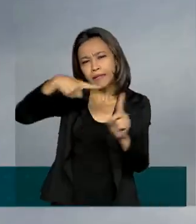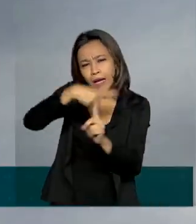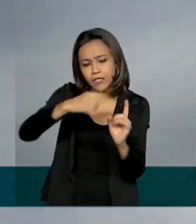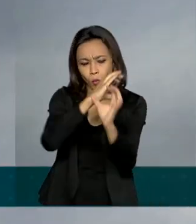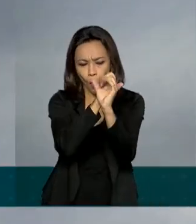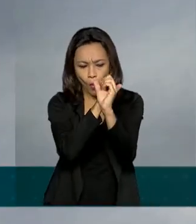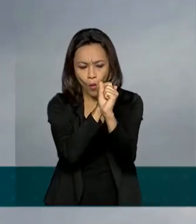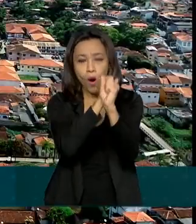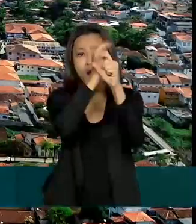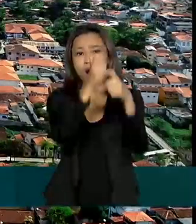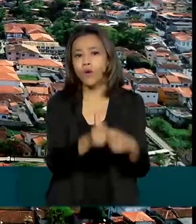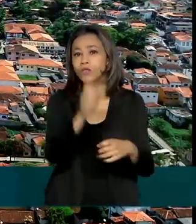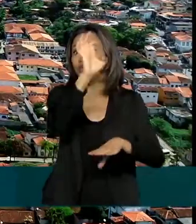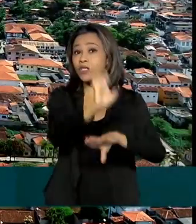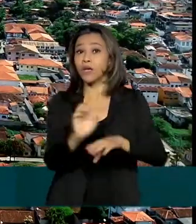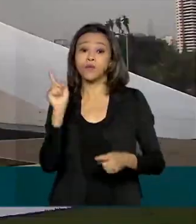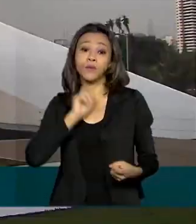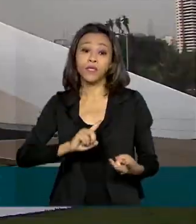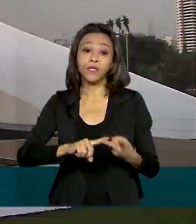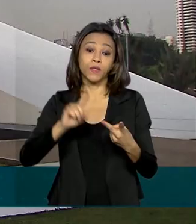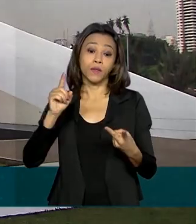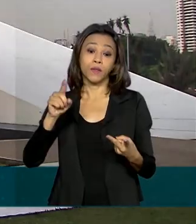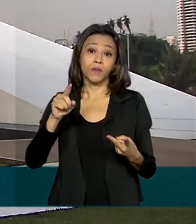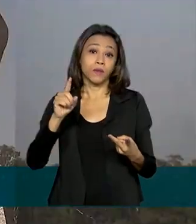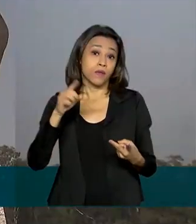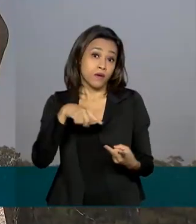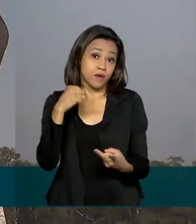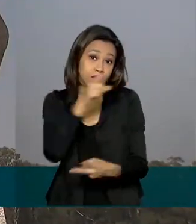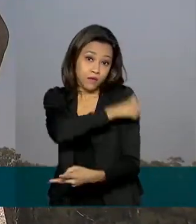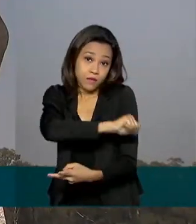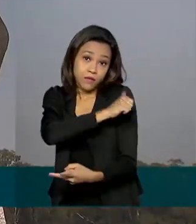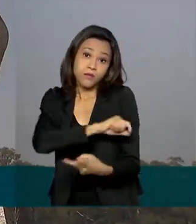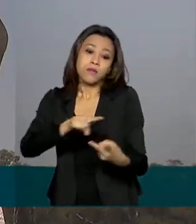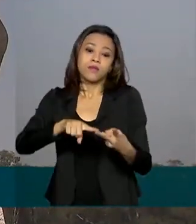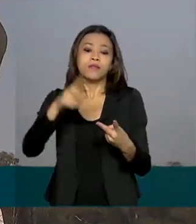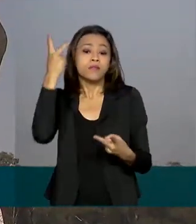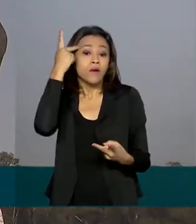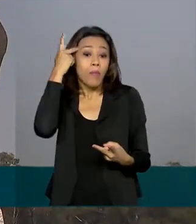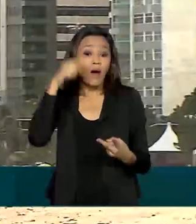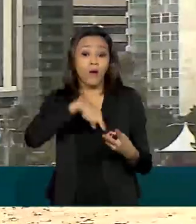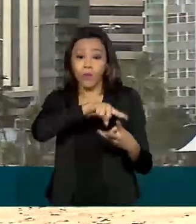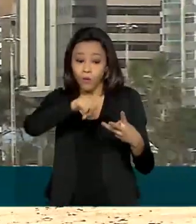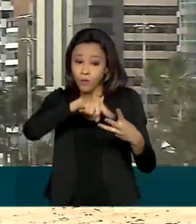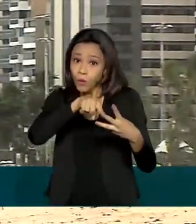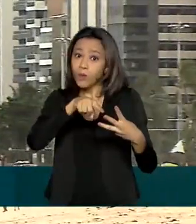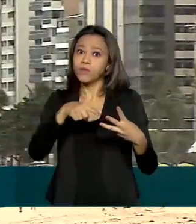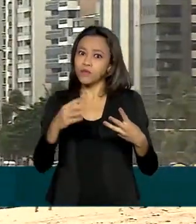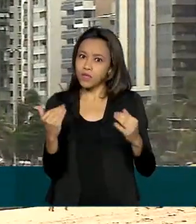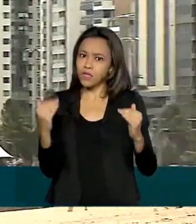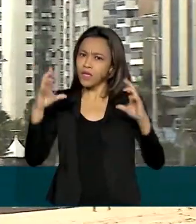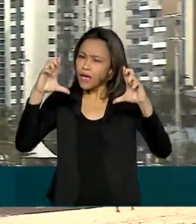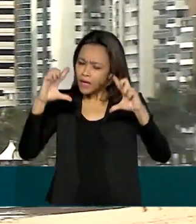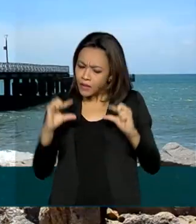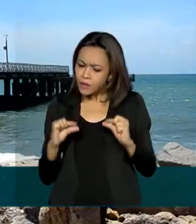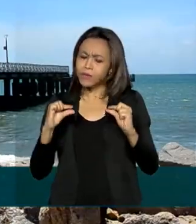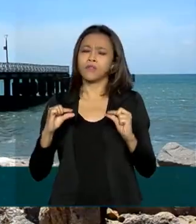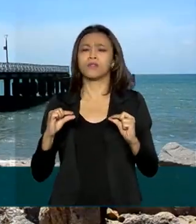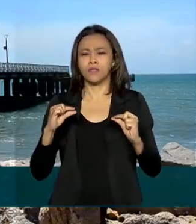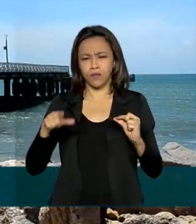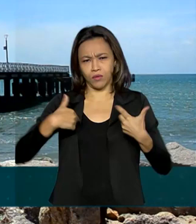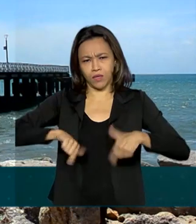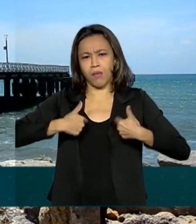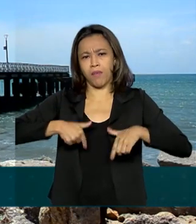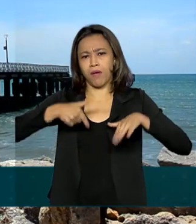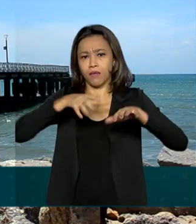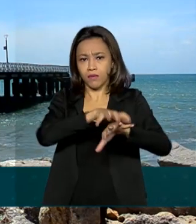veio do Rio de Janeiro, de Minas Gerais e São Paulo, onde o home office fez com que diminuíssem as viagens a trabalho. Mas